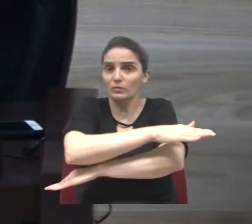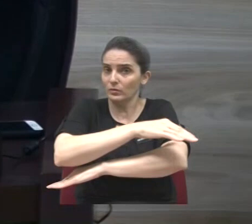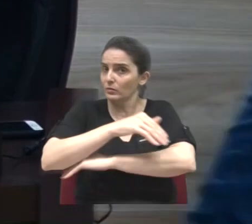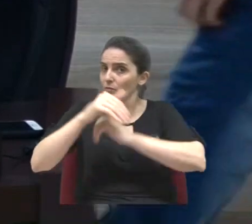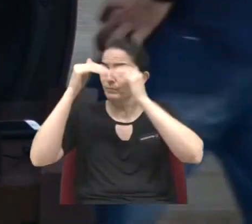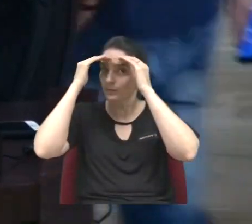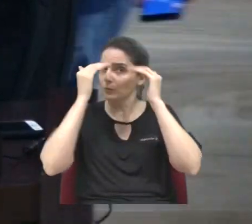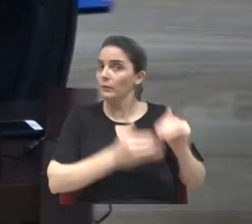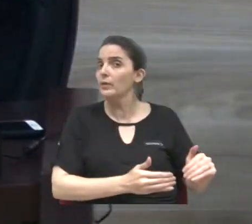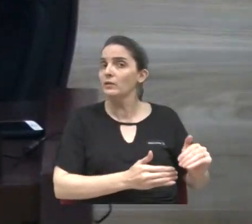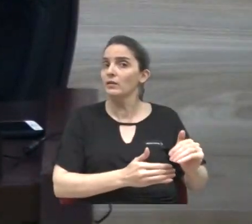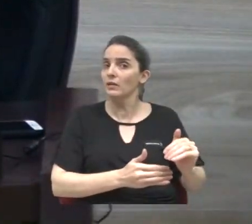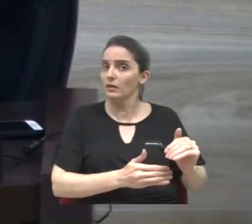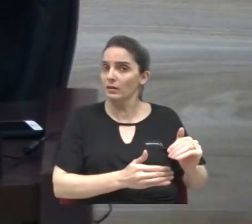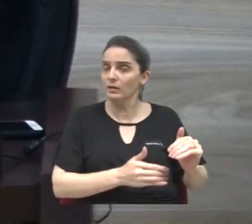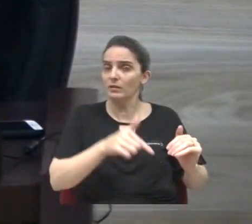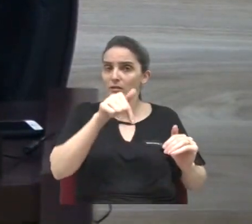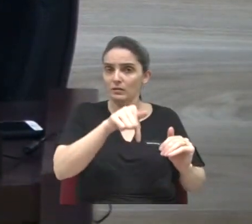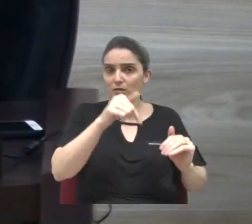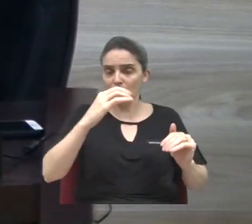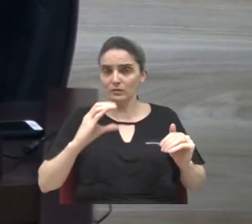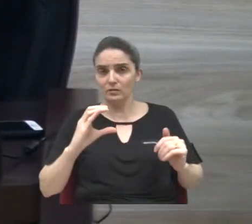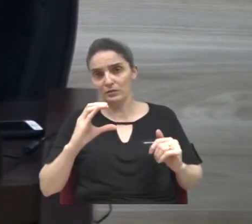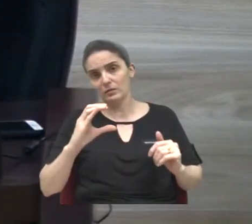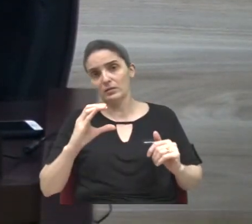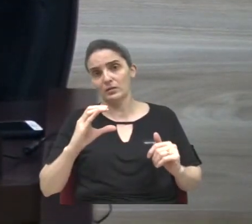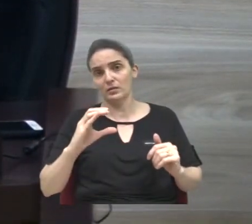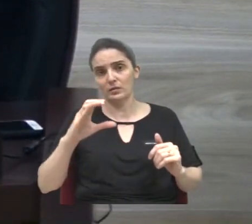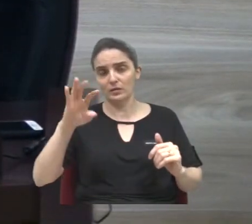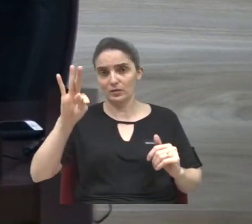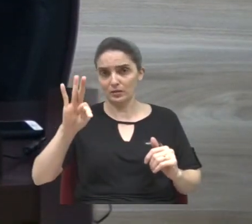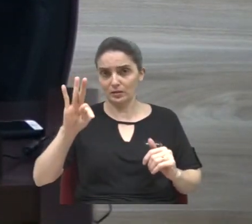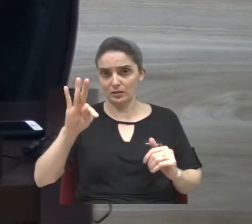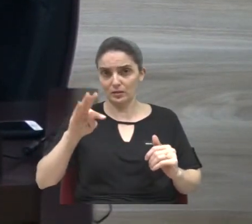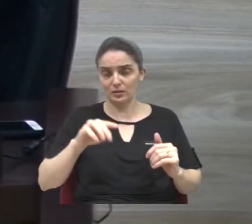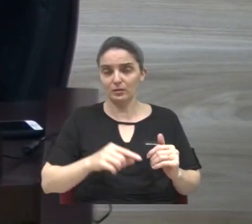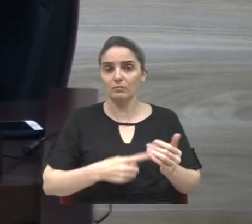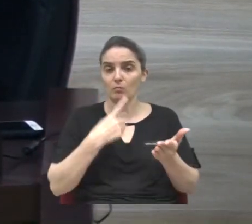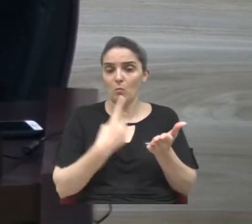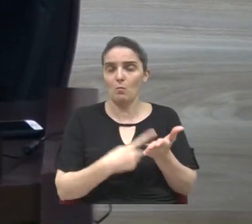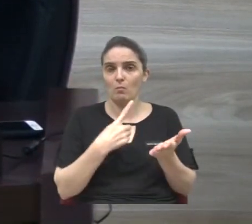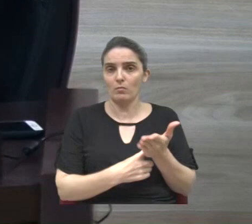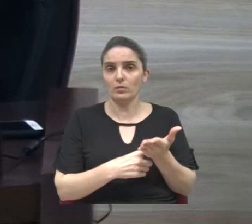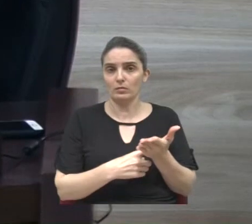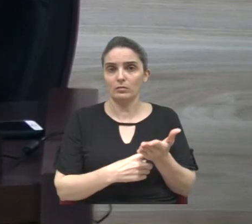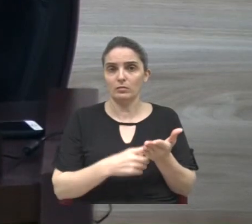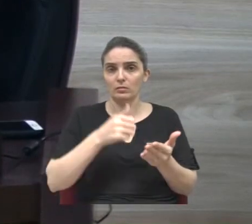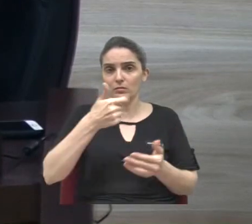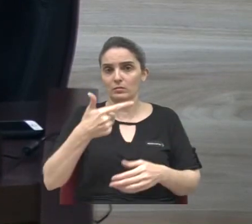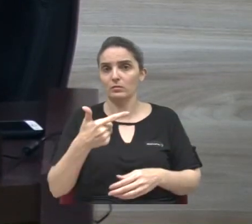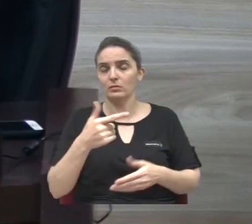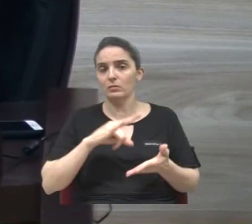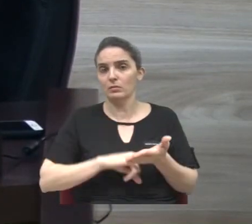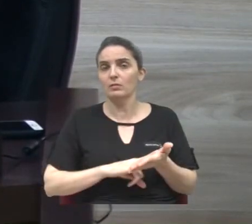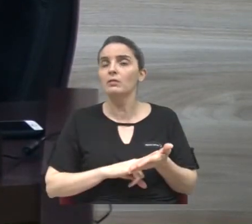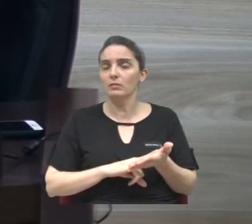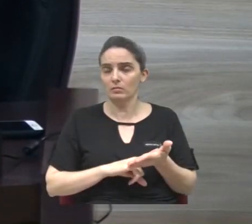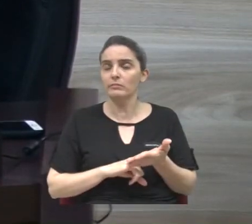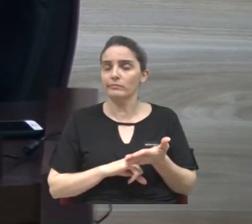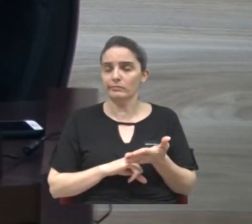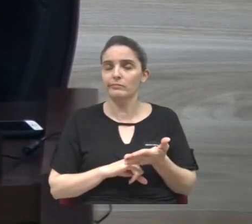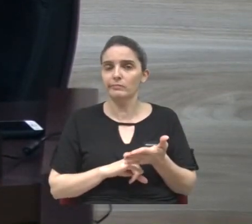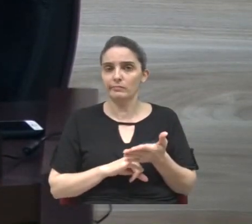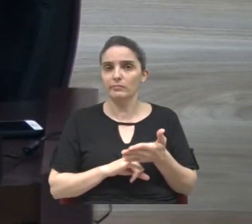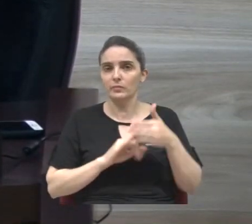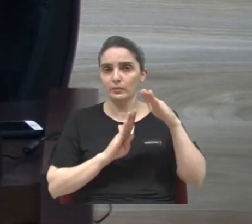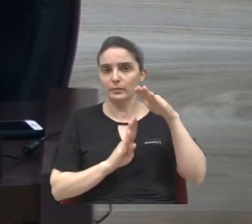7ª, item C e T, do termo de aditamento número 12, ao contrato de concessão da gestão do Sistema de